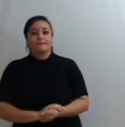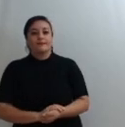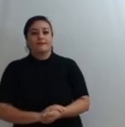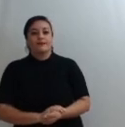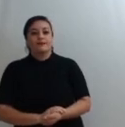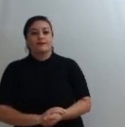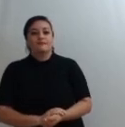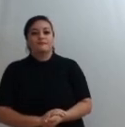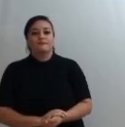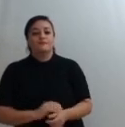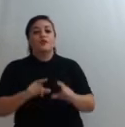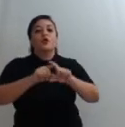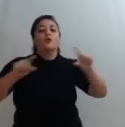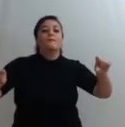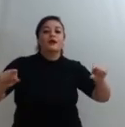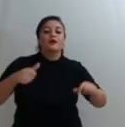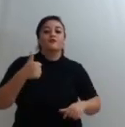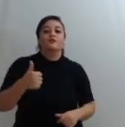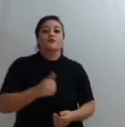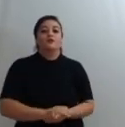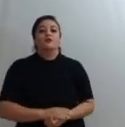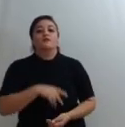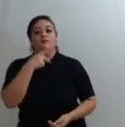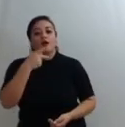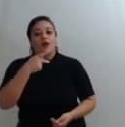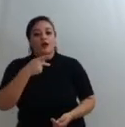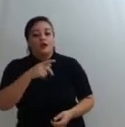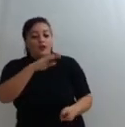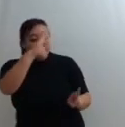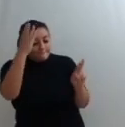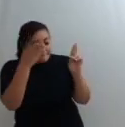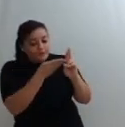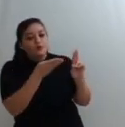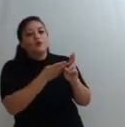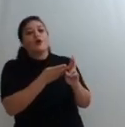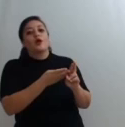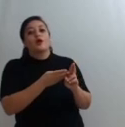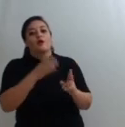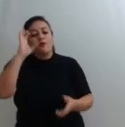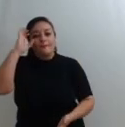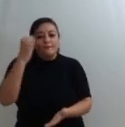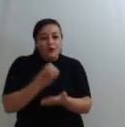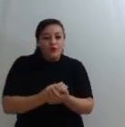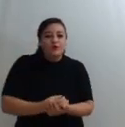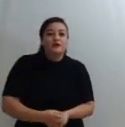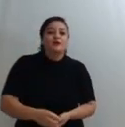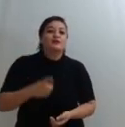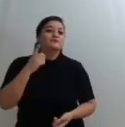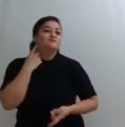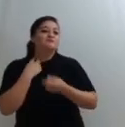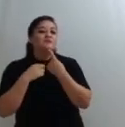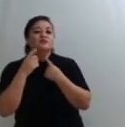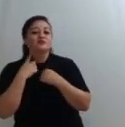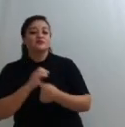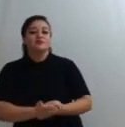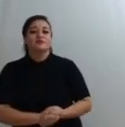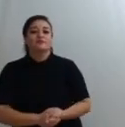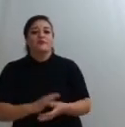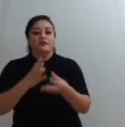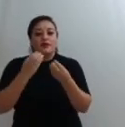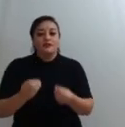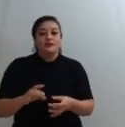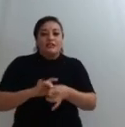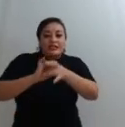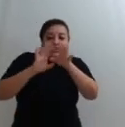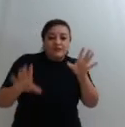e o parágrafo 1, que diz que para o condenado de crime doloso, por crime doloso, cometido com violência ou grave ameaça à pessoa, a concessão do livramento